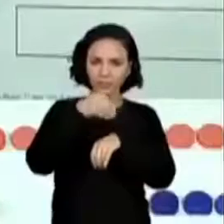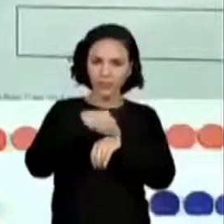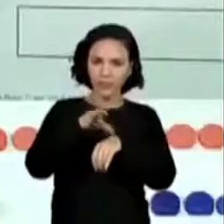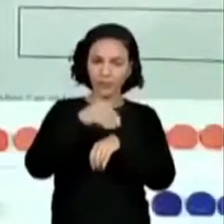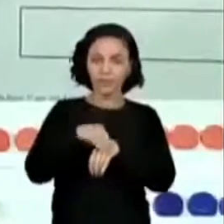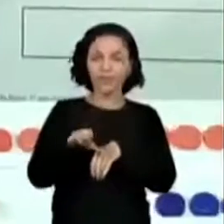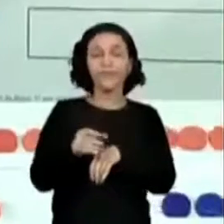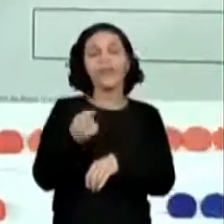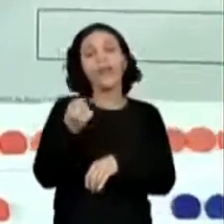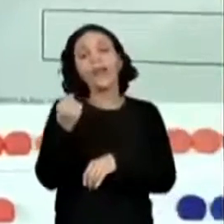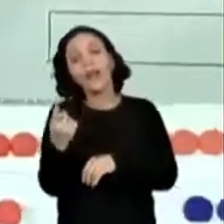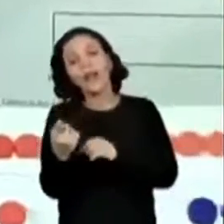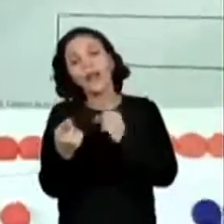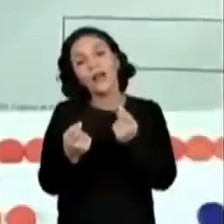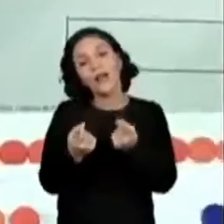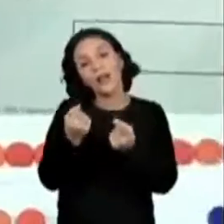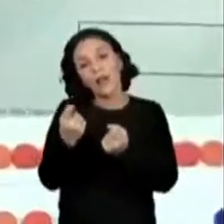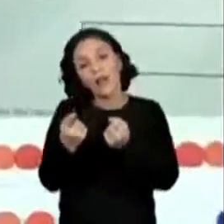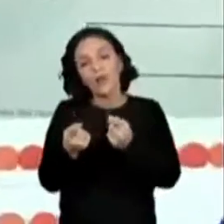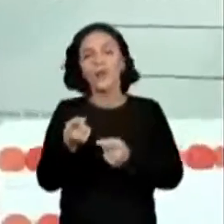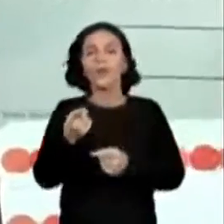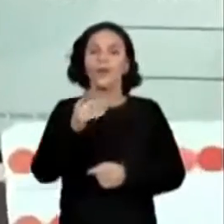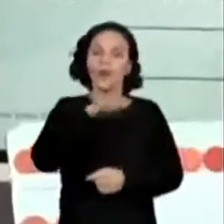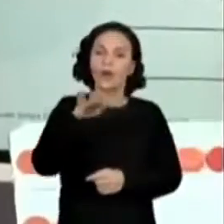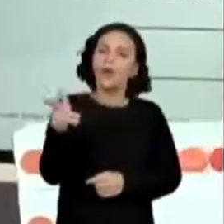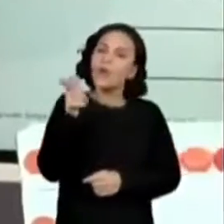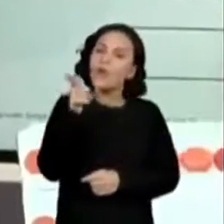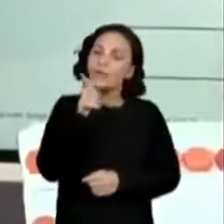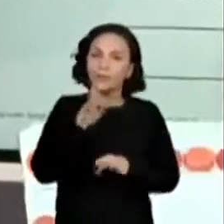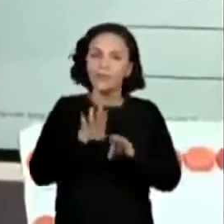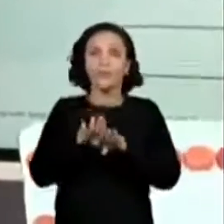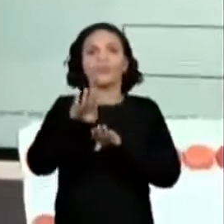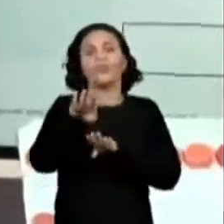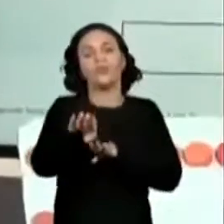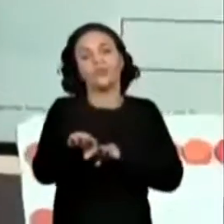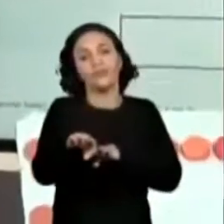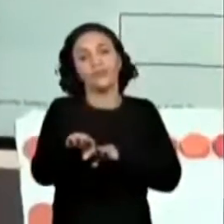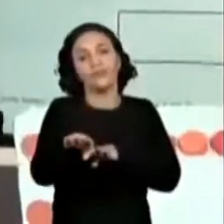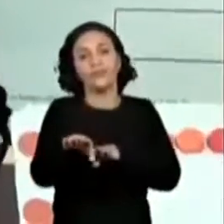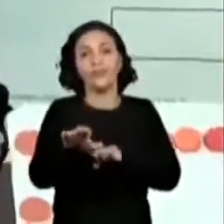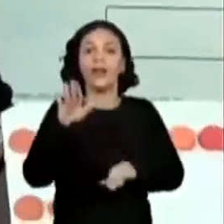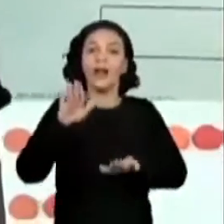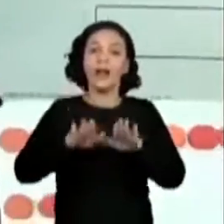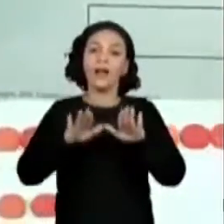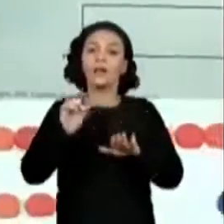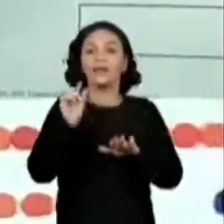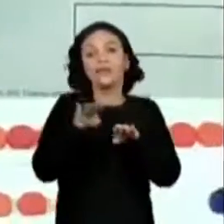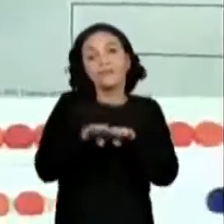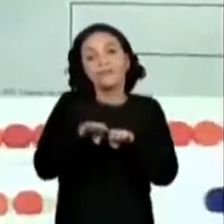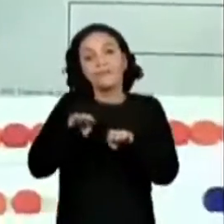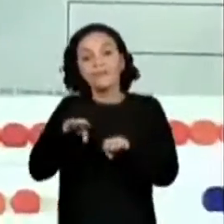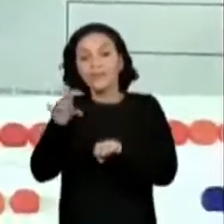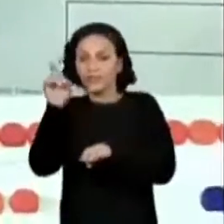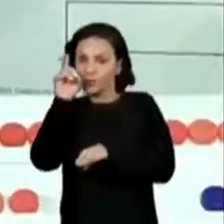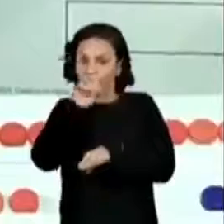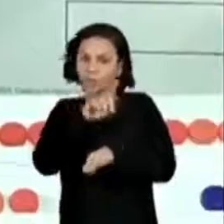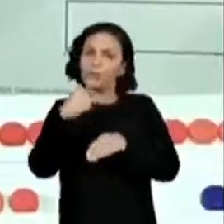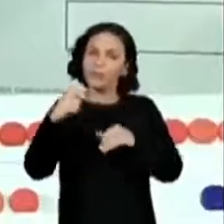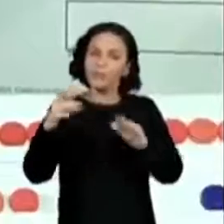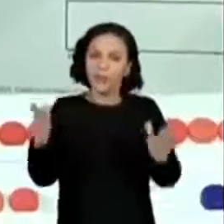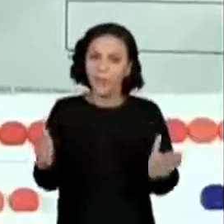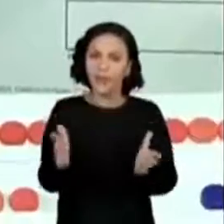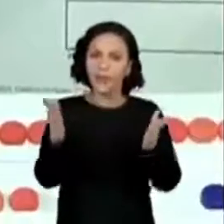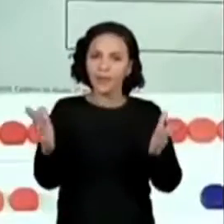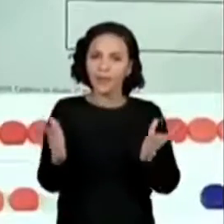Tem gente que consegue ir mais à frente. Tem gente que vai ali junto e tem gente que vem um pouquinho mais atrás. E a gente tem que estar